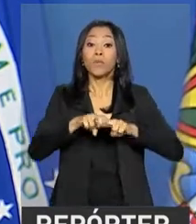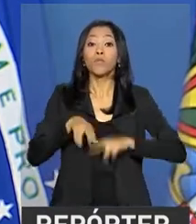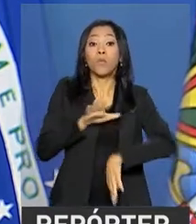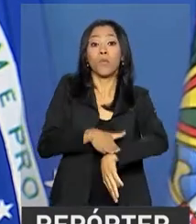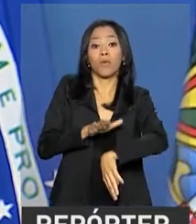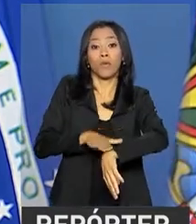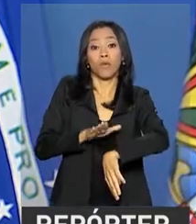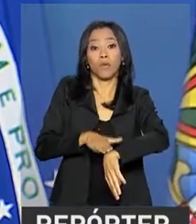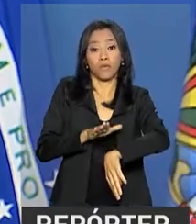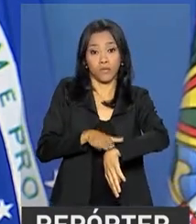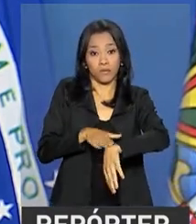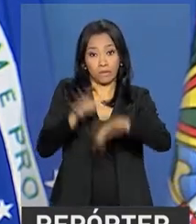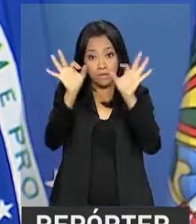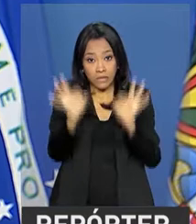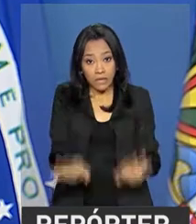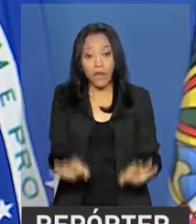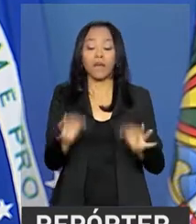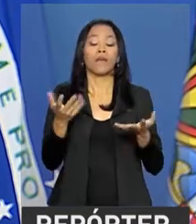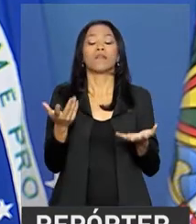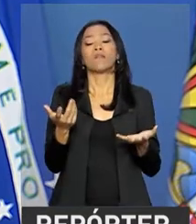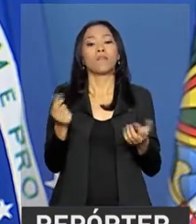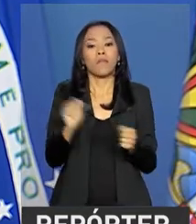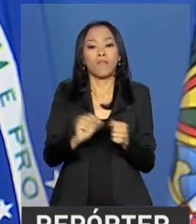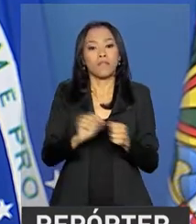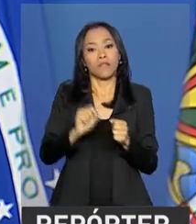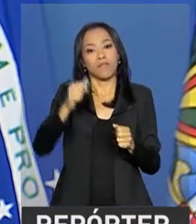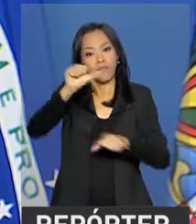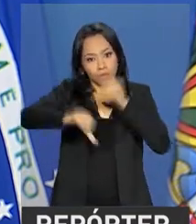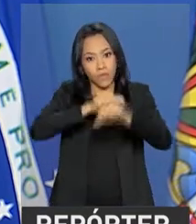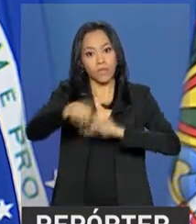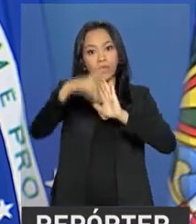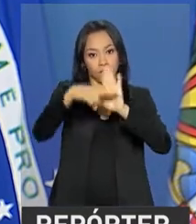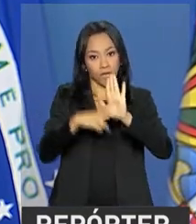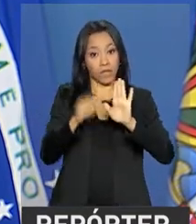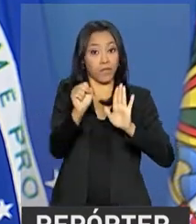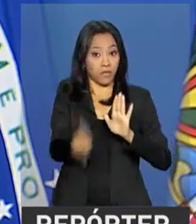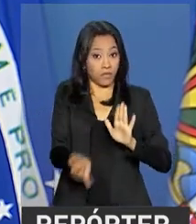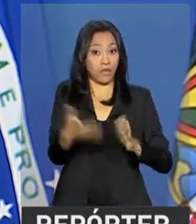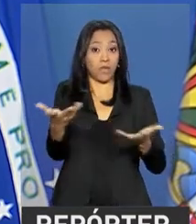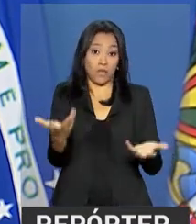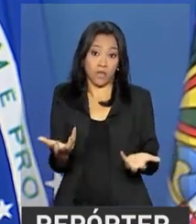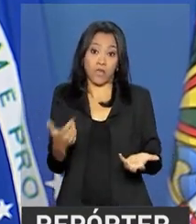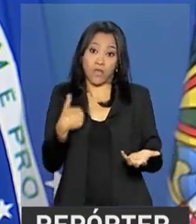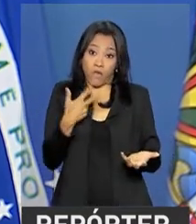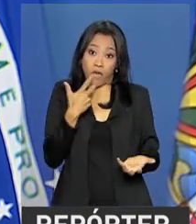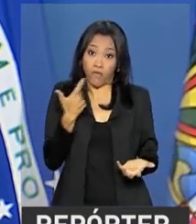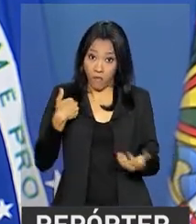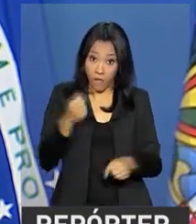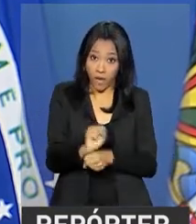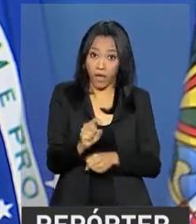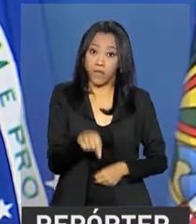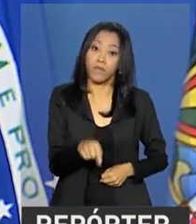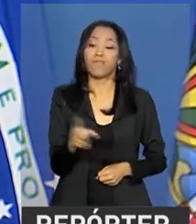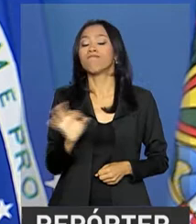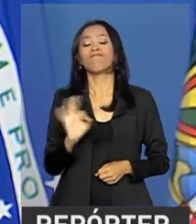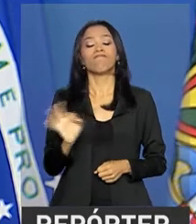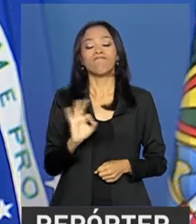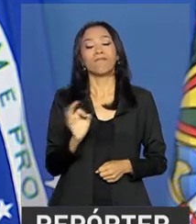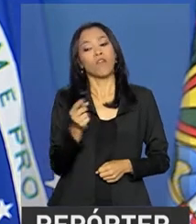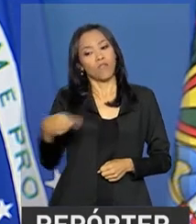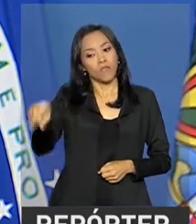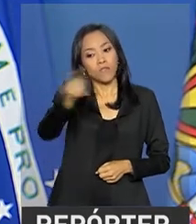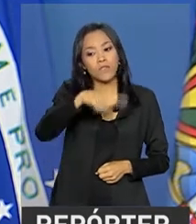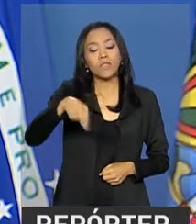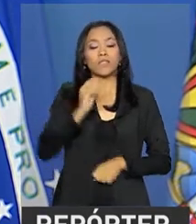para fazer mais uma reforma no país e eu digo nós não vamos para aí porque logo em seguida aos